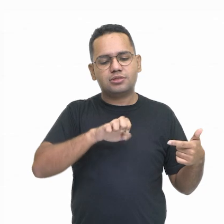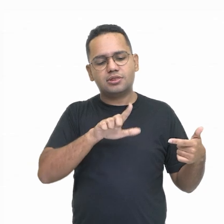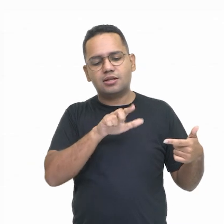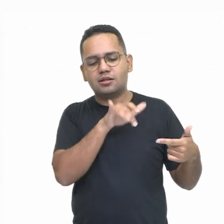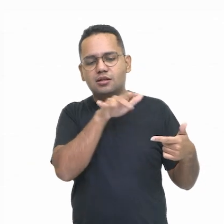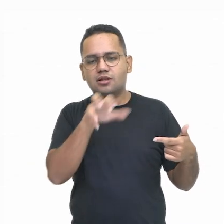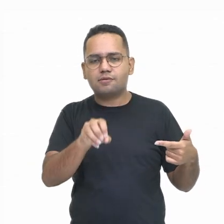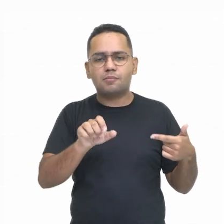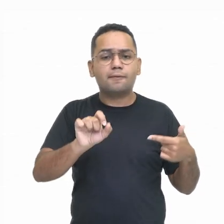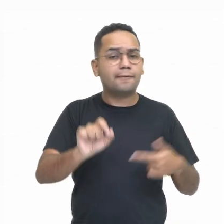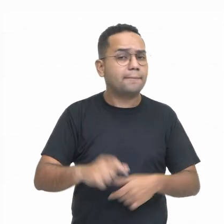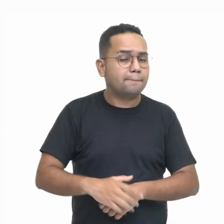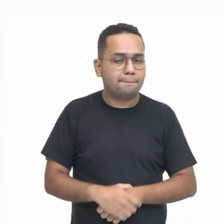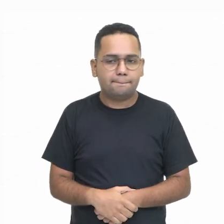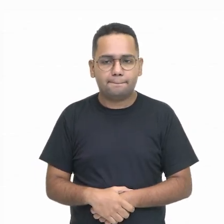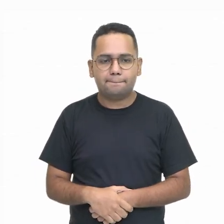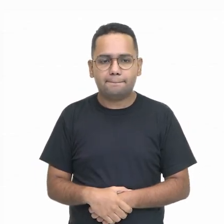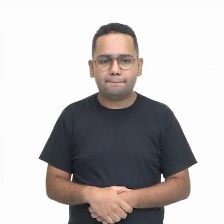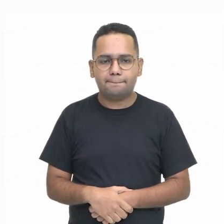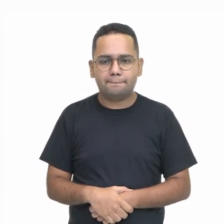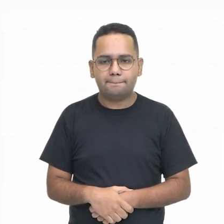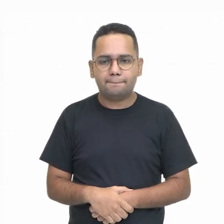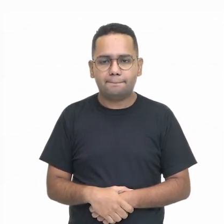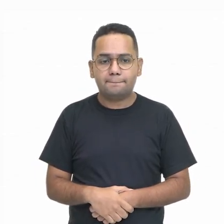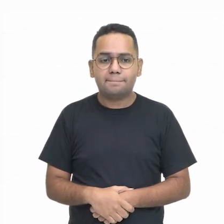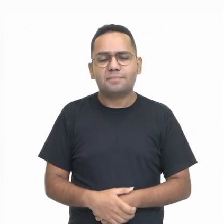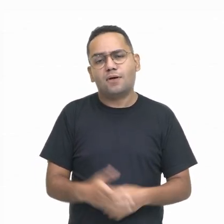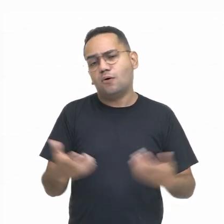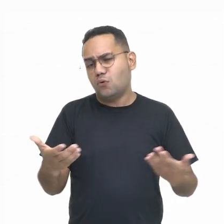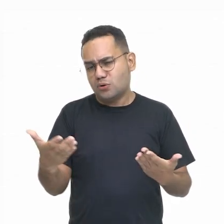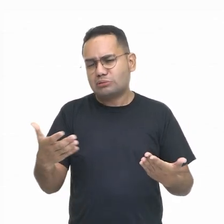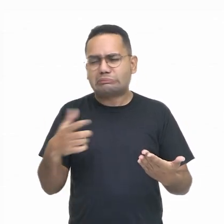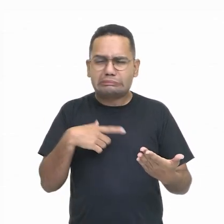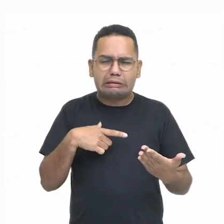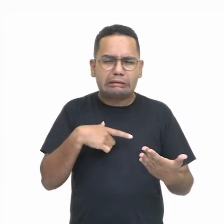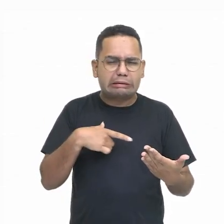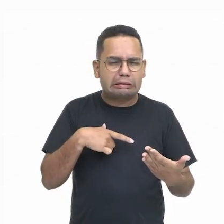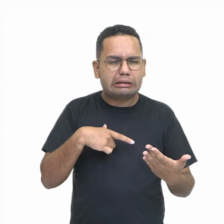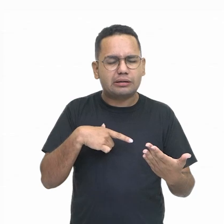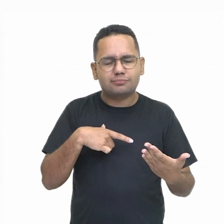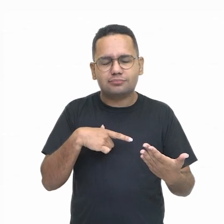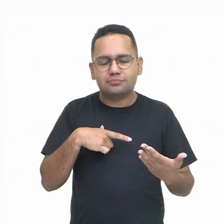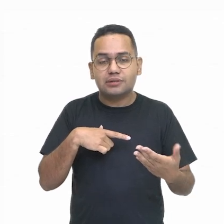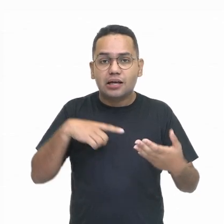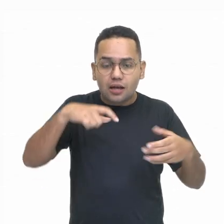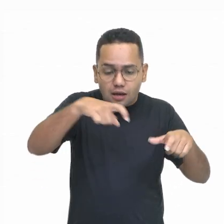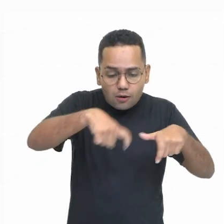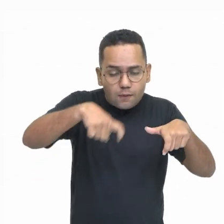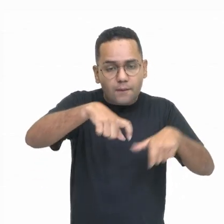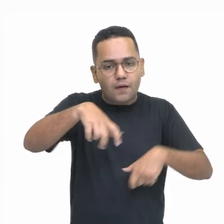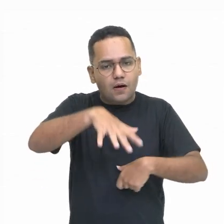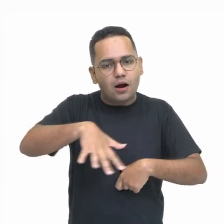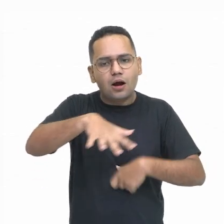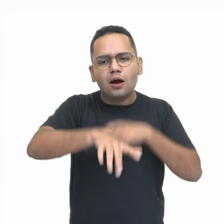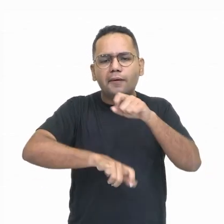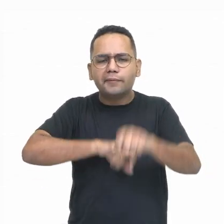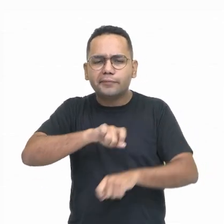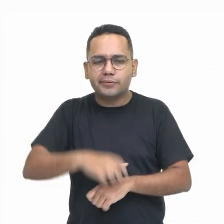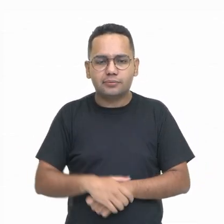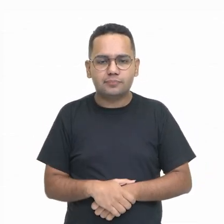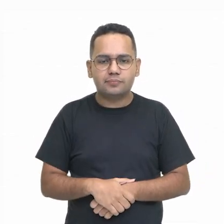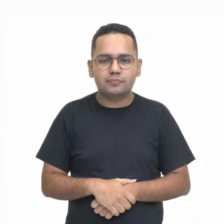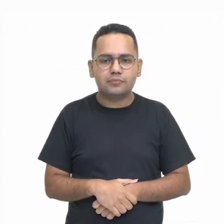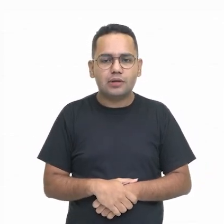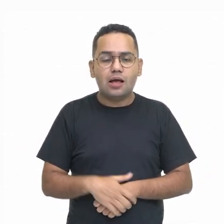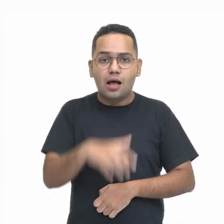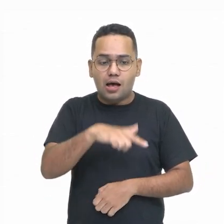Então, o coronelismo, especialmente presente nas áreas rurais, caracterizava-se pelo domínio político de